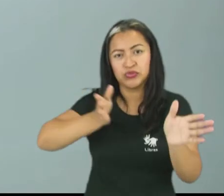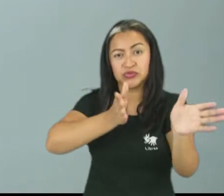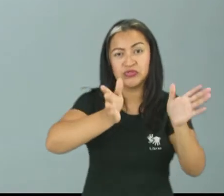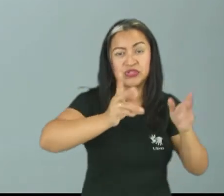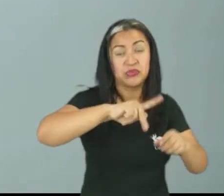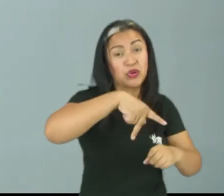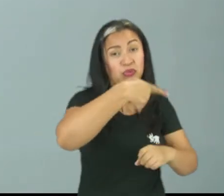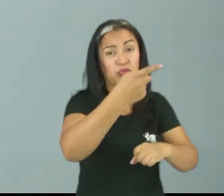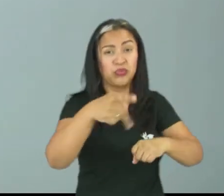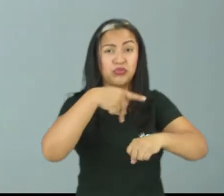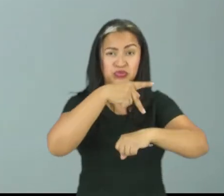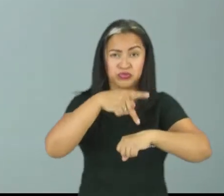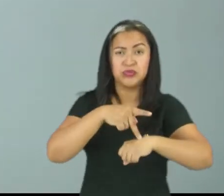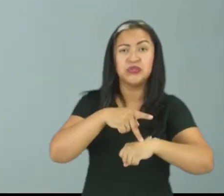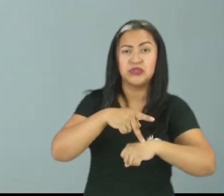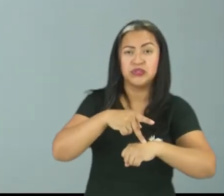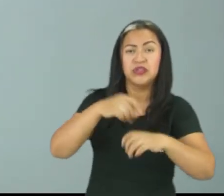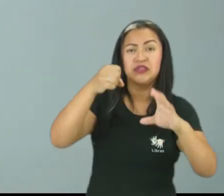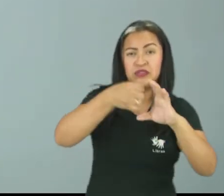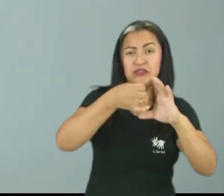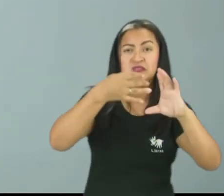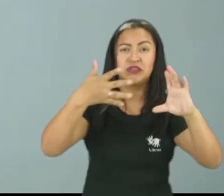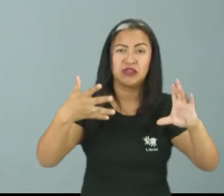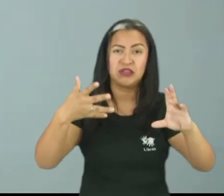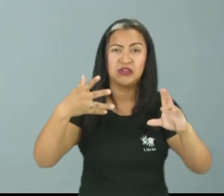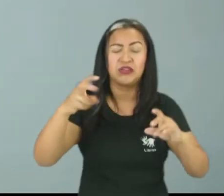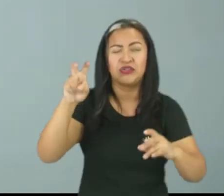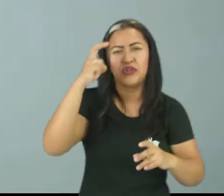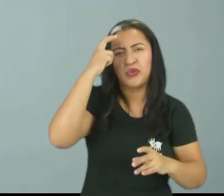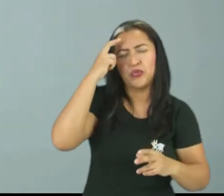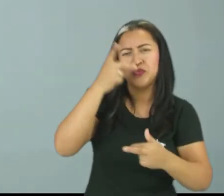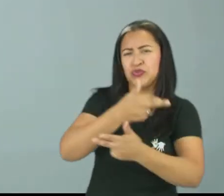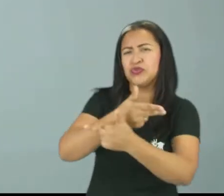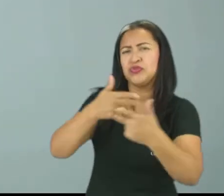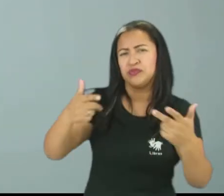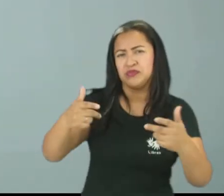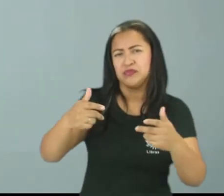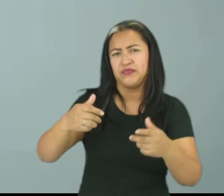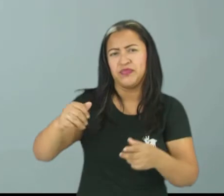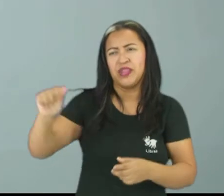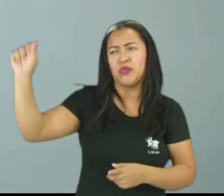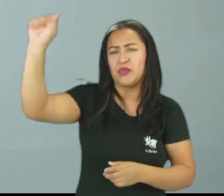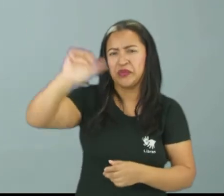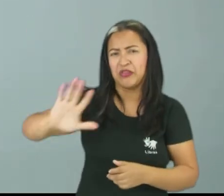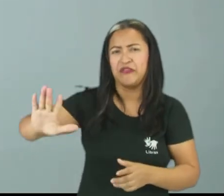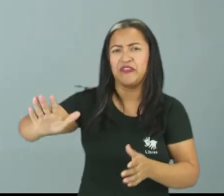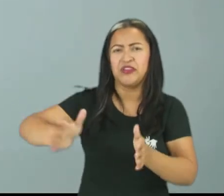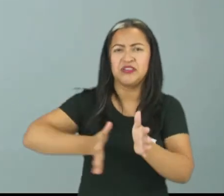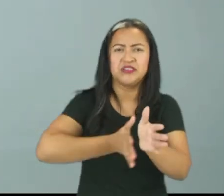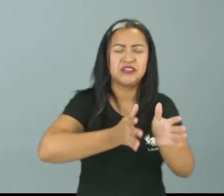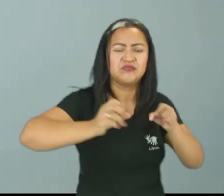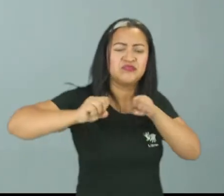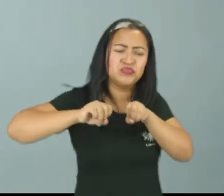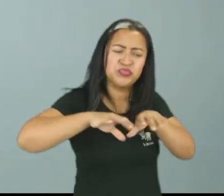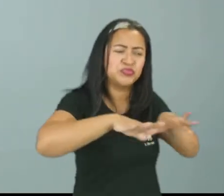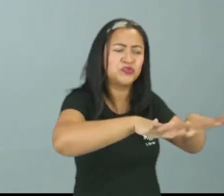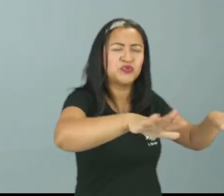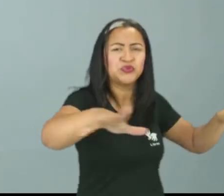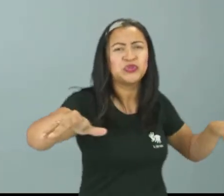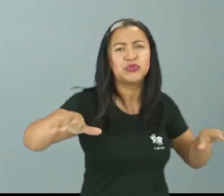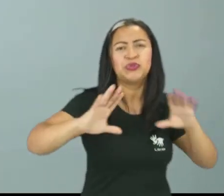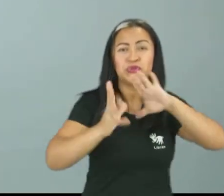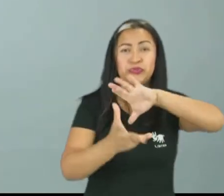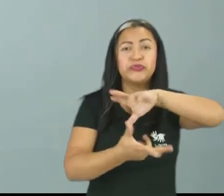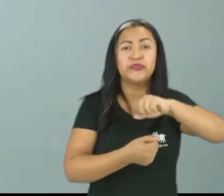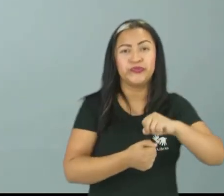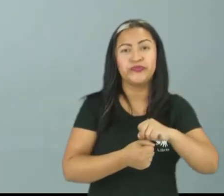a ressignificação de algumas práticas, né, então são esses africanos que são espalhados pelo mundo e carregam, claro, aí as